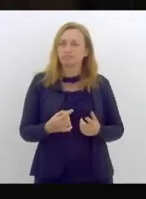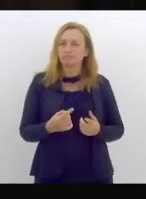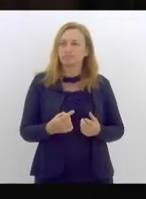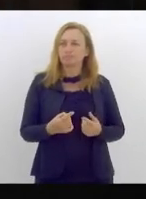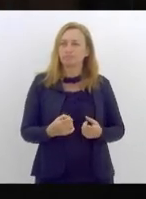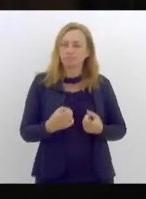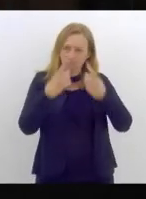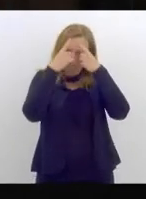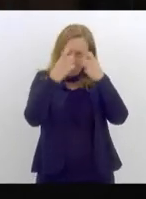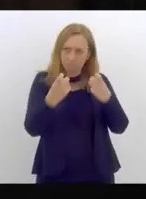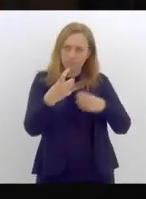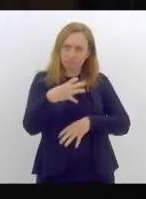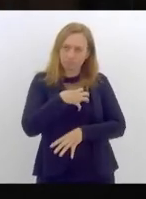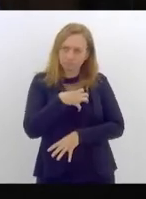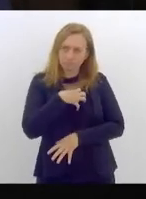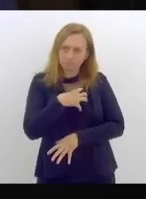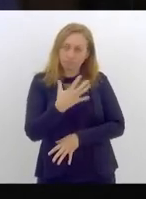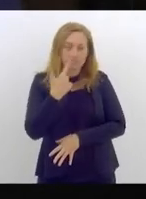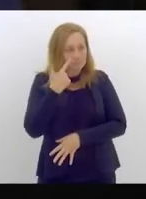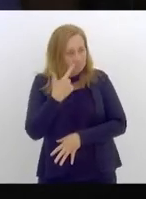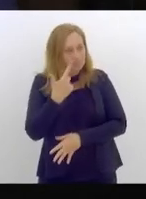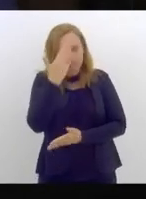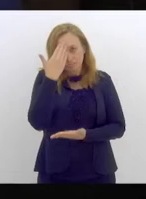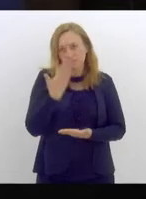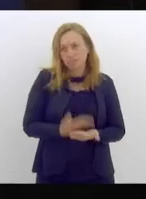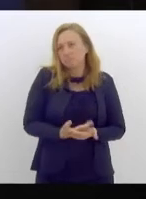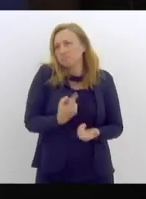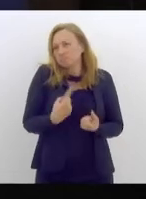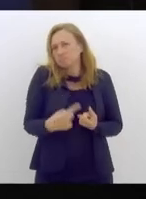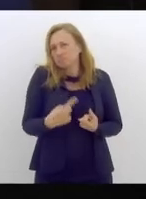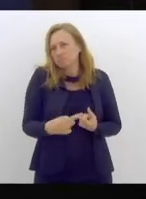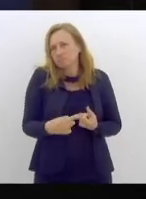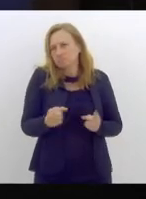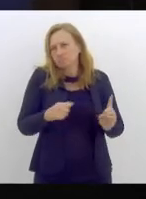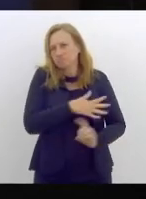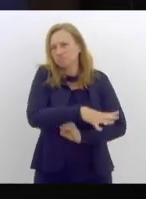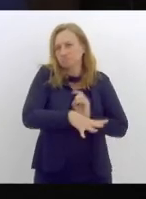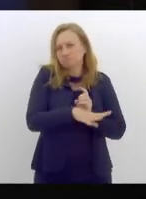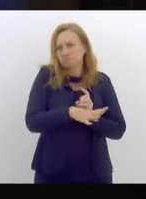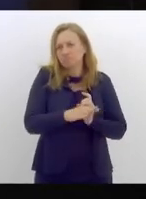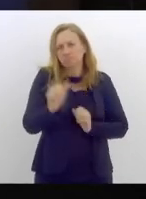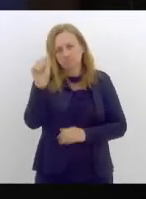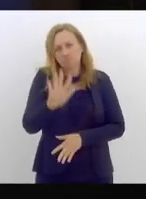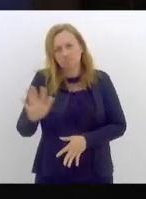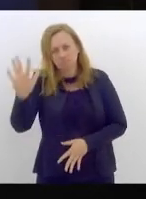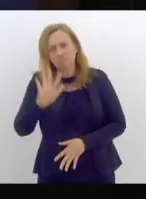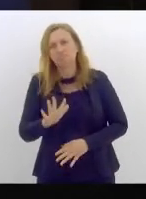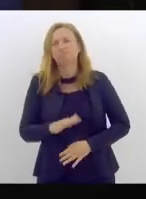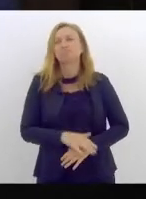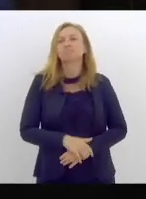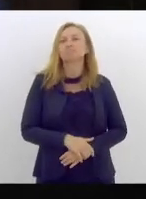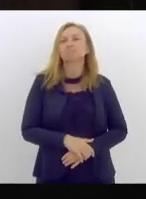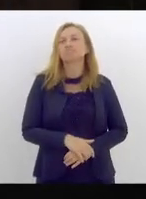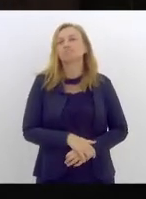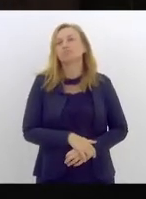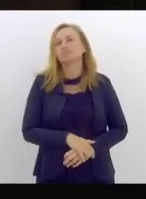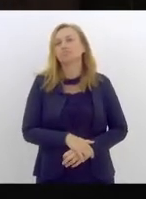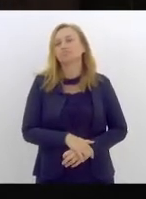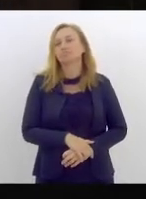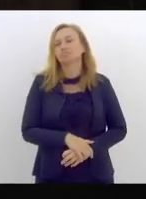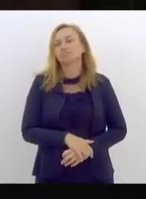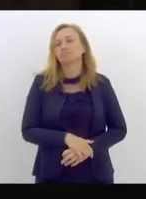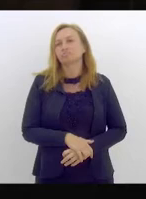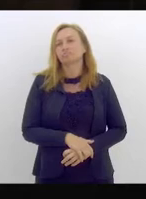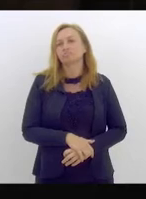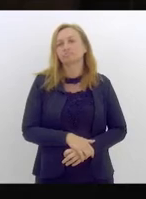nesse sentido é isso que eu pelo menos acredita até porque a sociedade como um todo não está